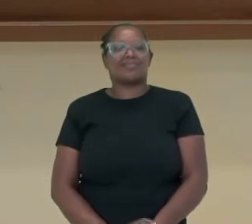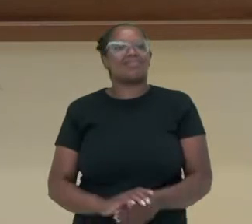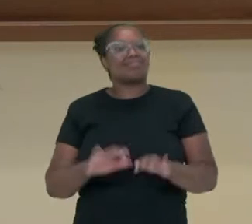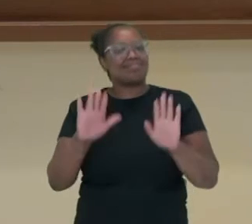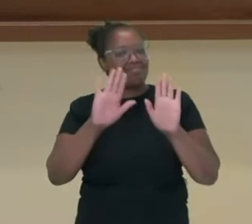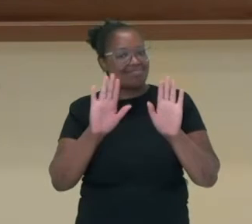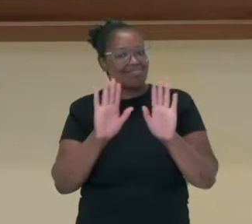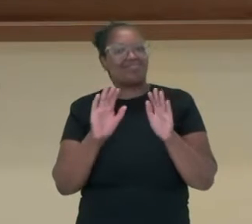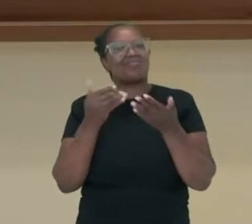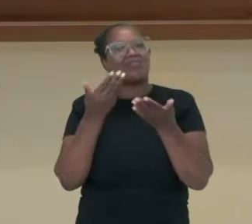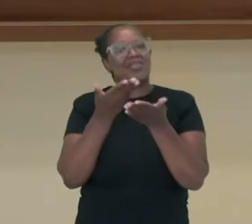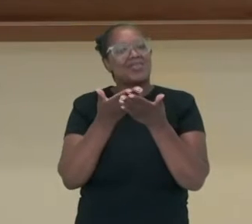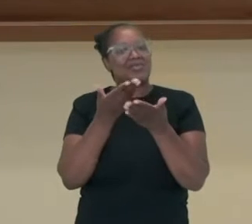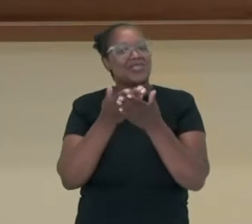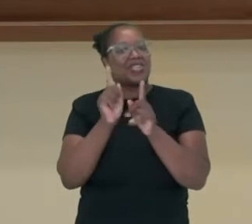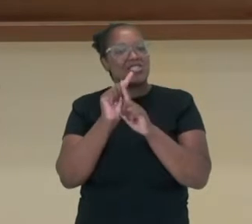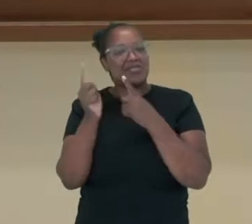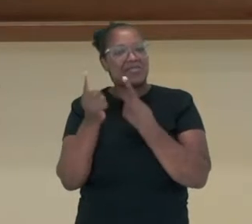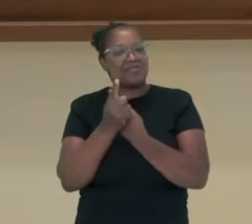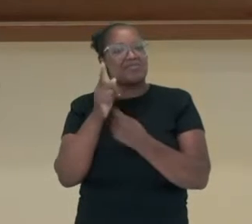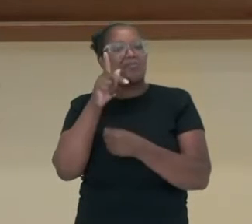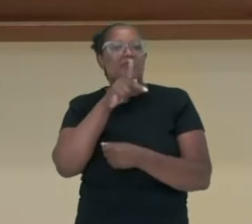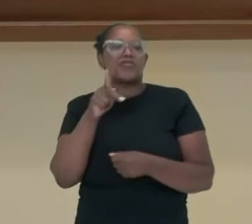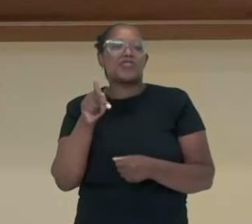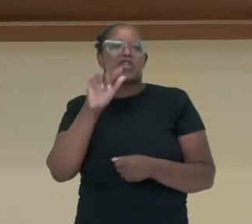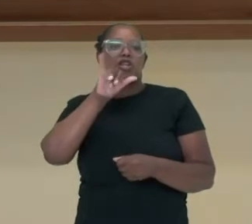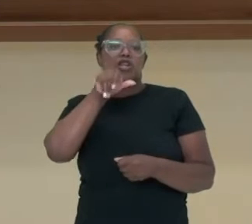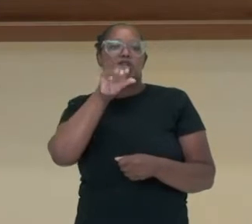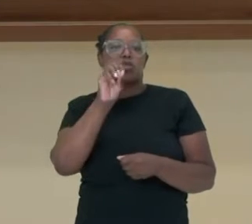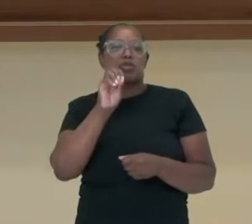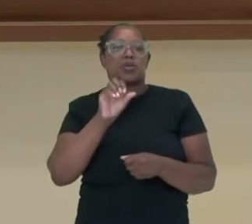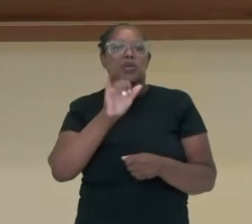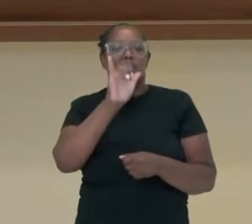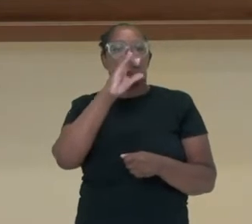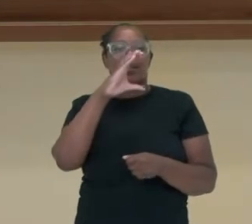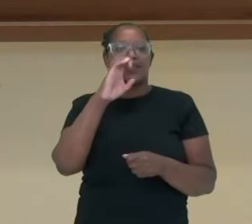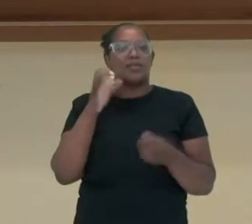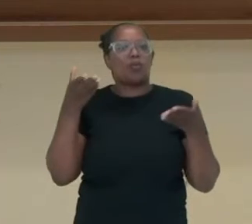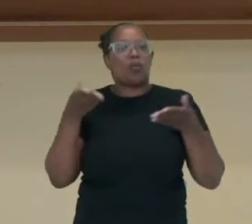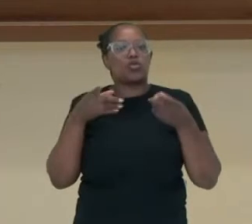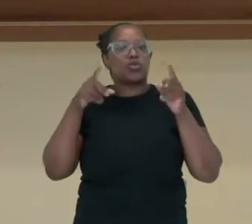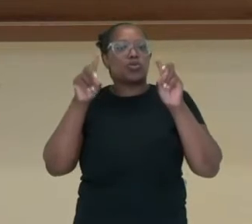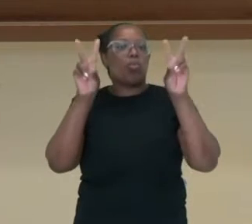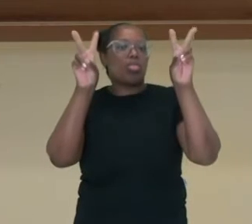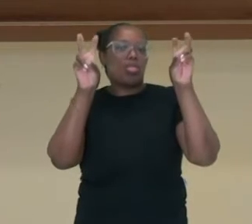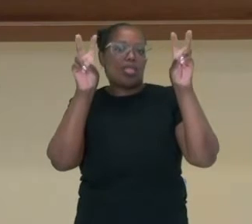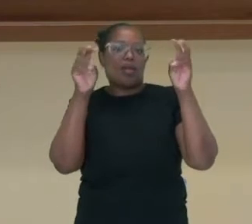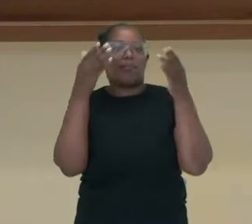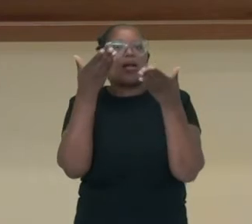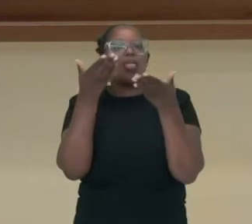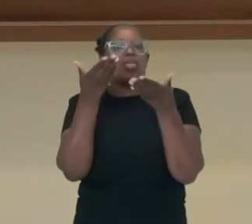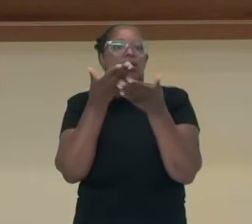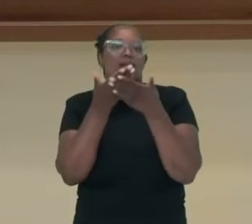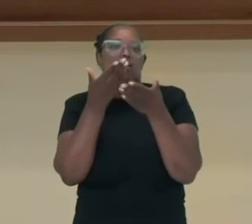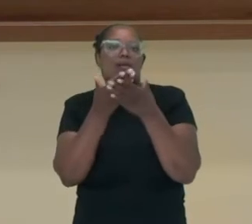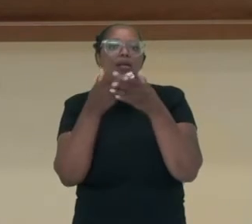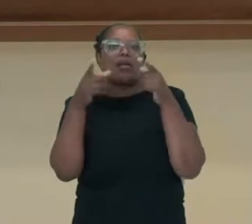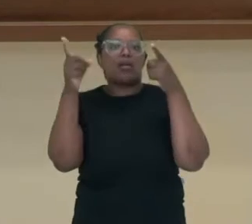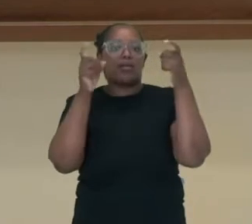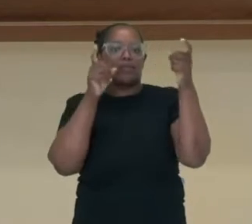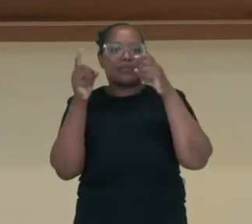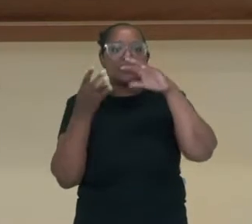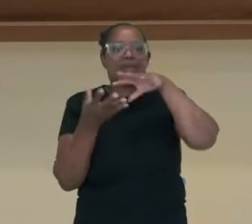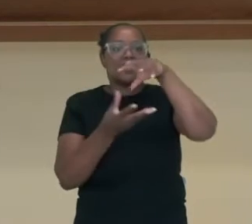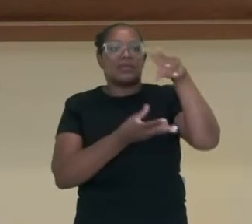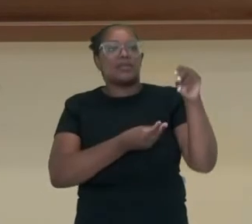Olá, estudantes de Geografia, meu nome é a professora Joyce e o tema discutido será Guerra Fria. Dentro dessa perspectiva de Guerra Fria,